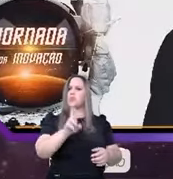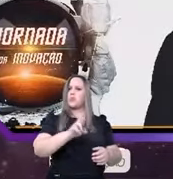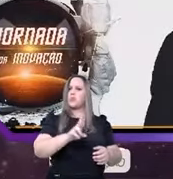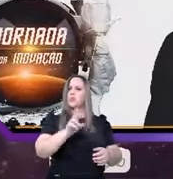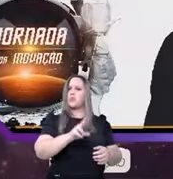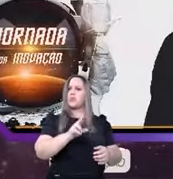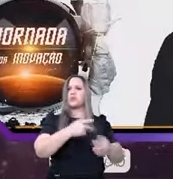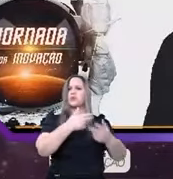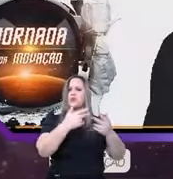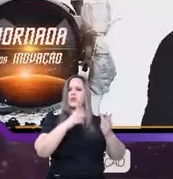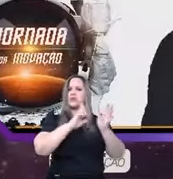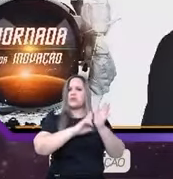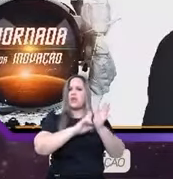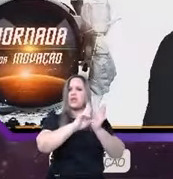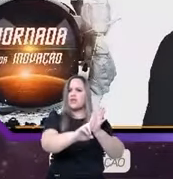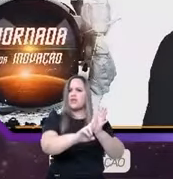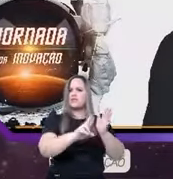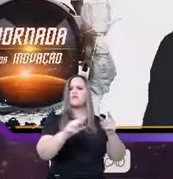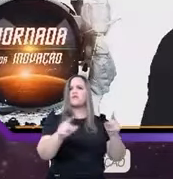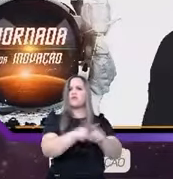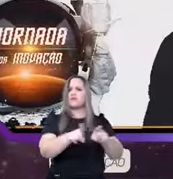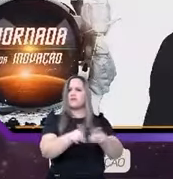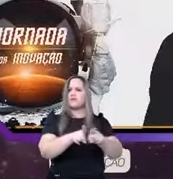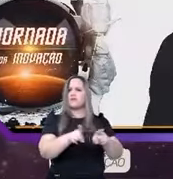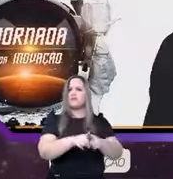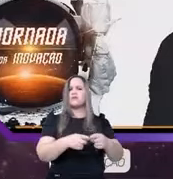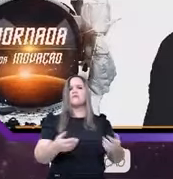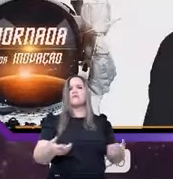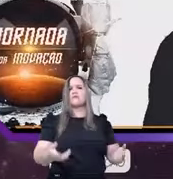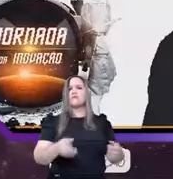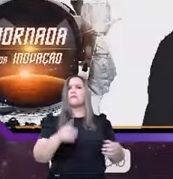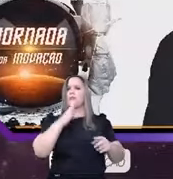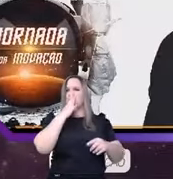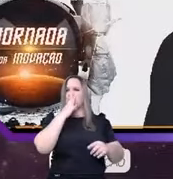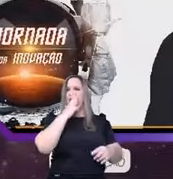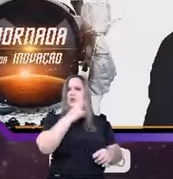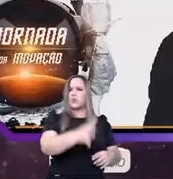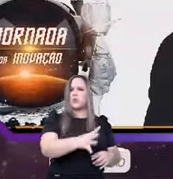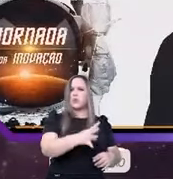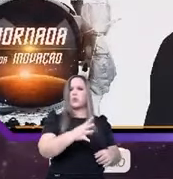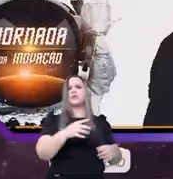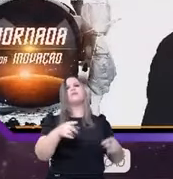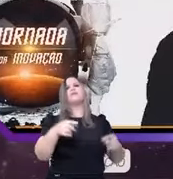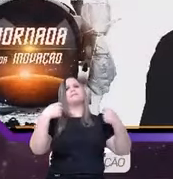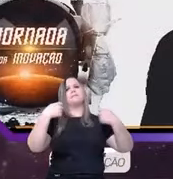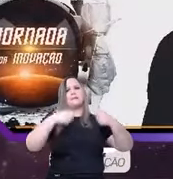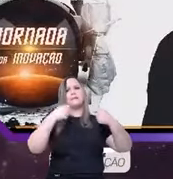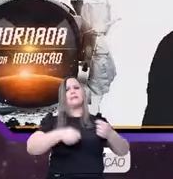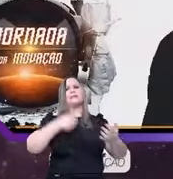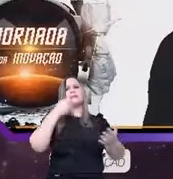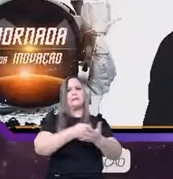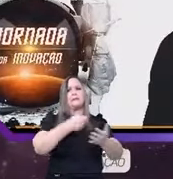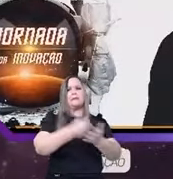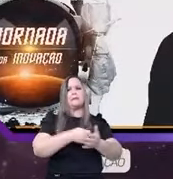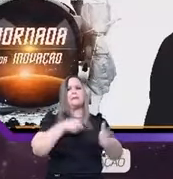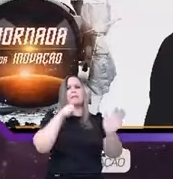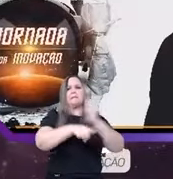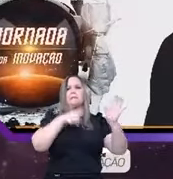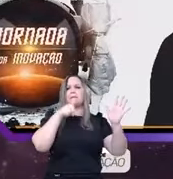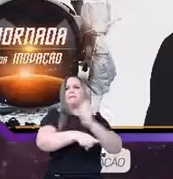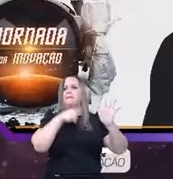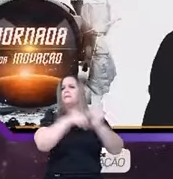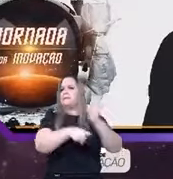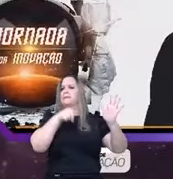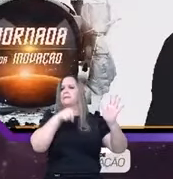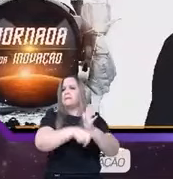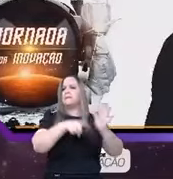chaves, é uma gestão com base em resultados, mas a acusação não pode deixar de questionar essa aplicação no Poder Judiciário, sustentando